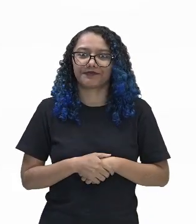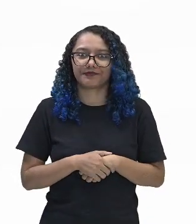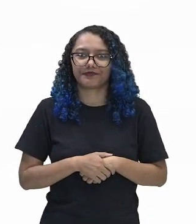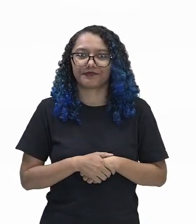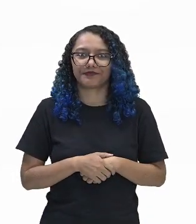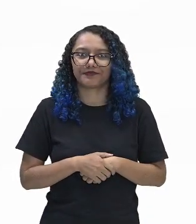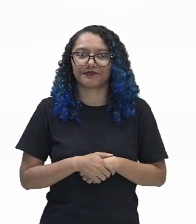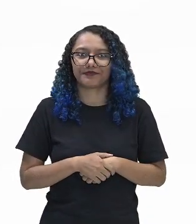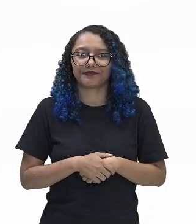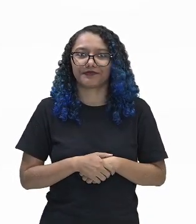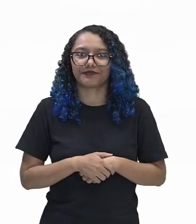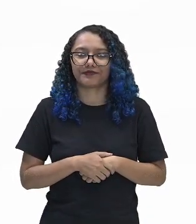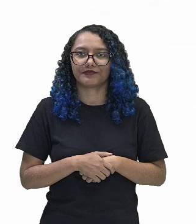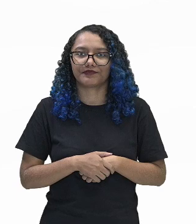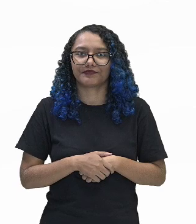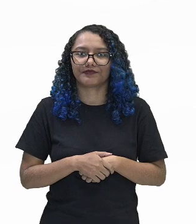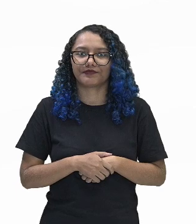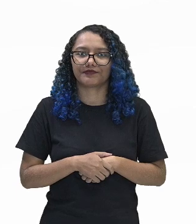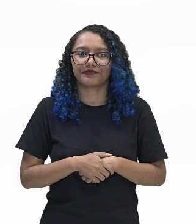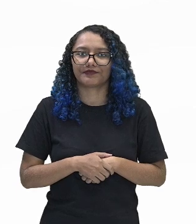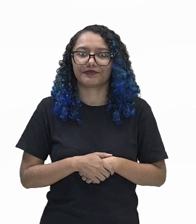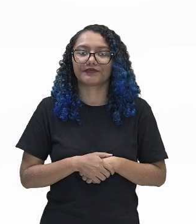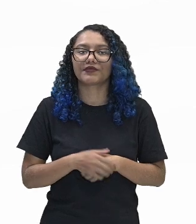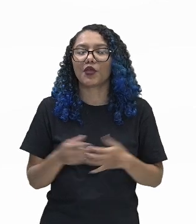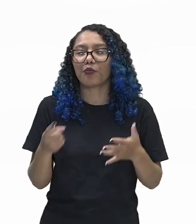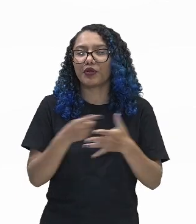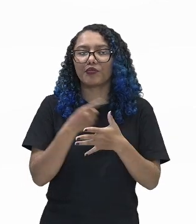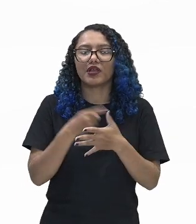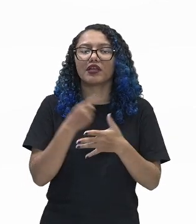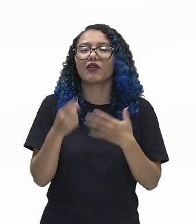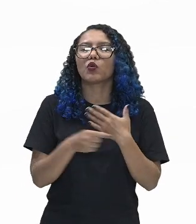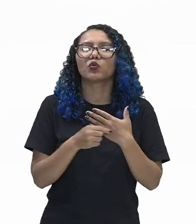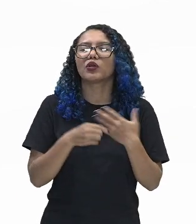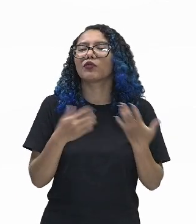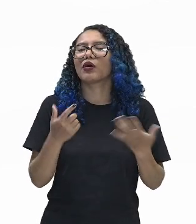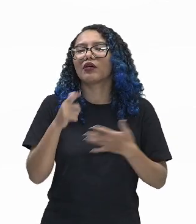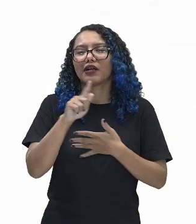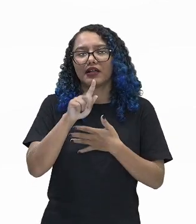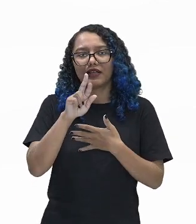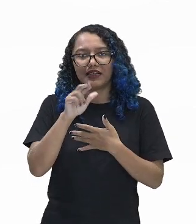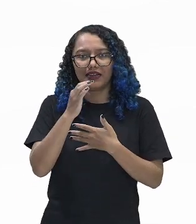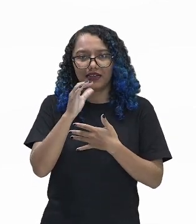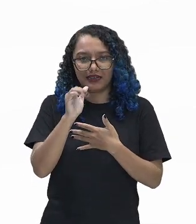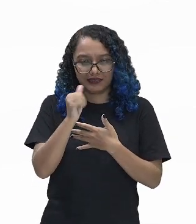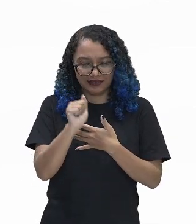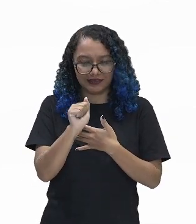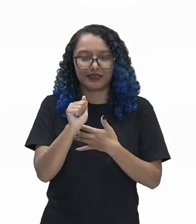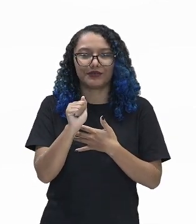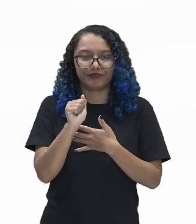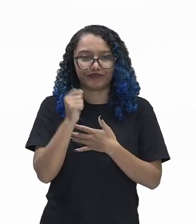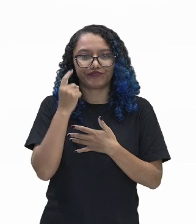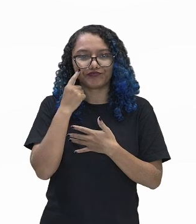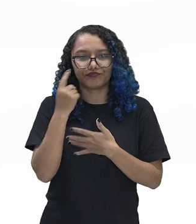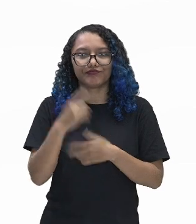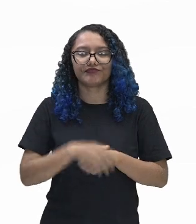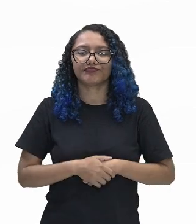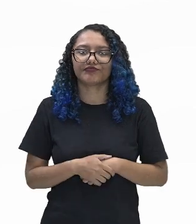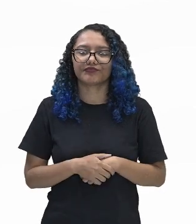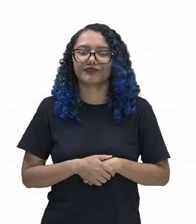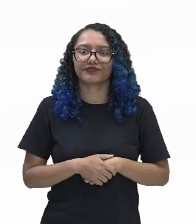nós vimos primeiramente Graça Graúna, lembrando que essa autora, não é além